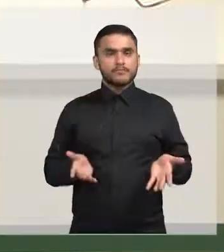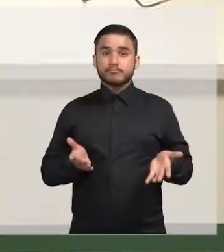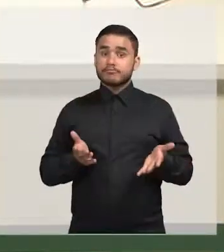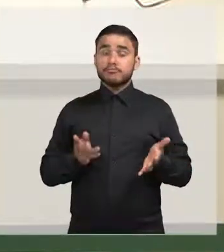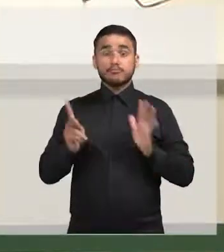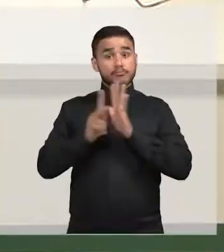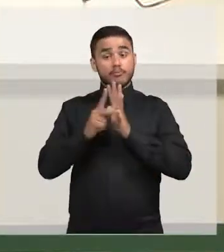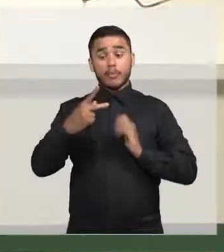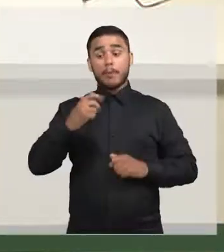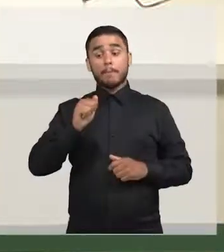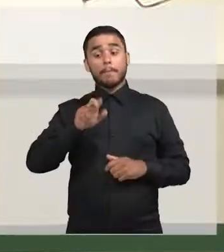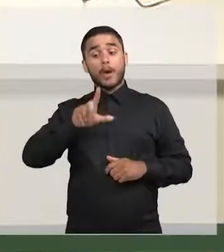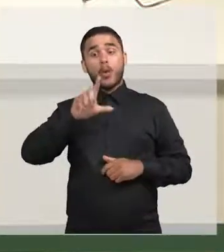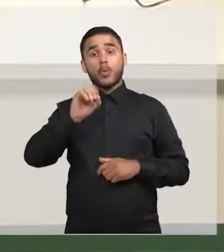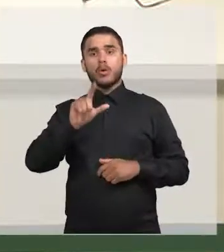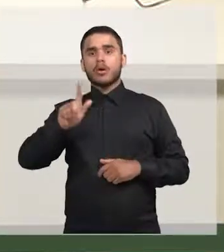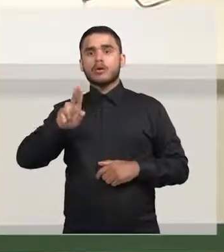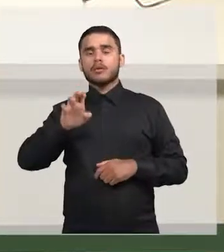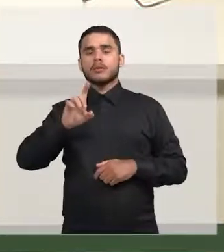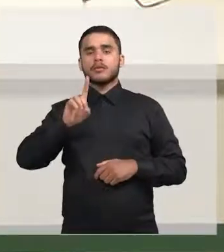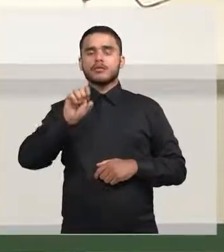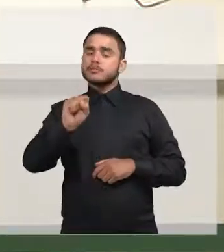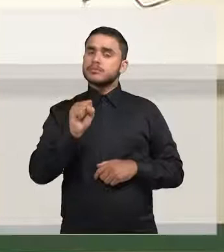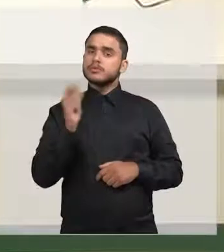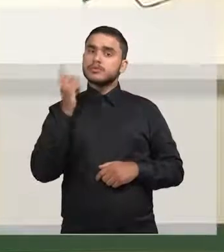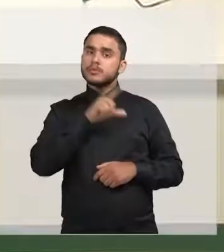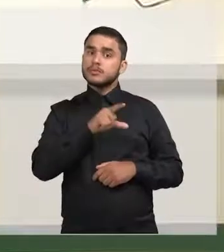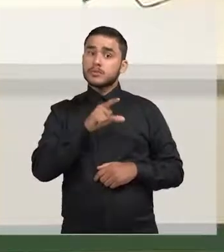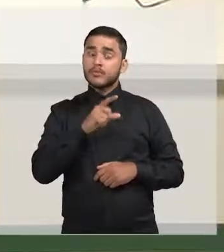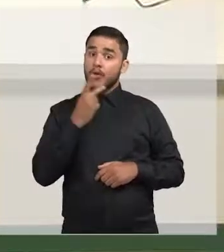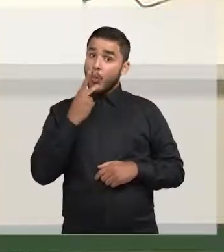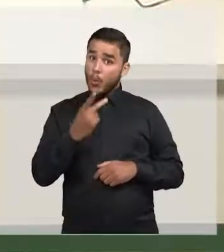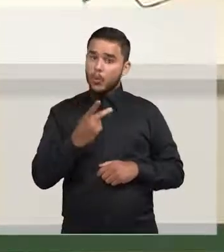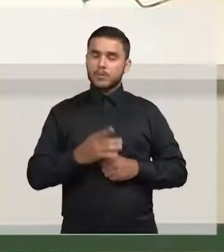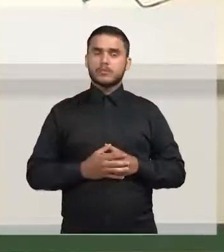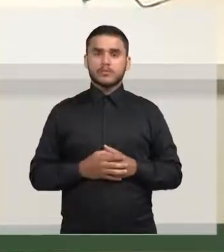várias vezes, para fazer os acordos